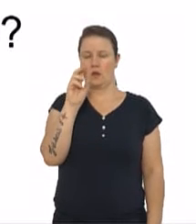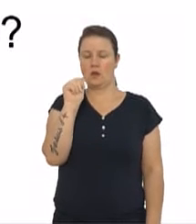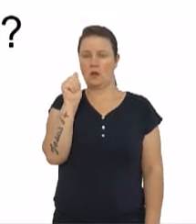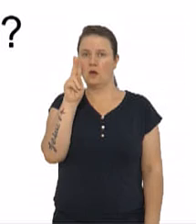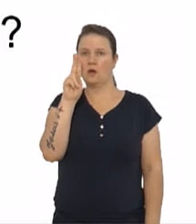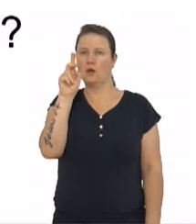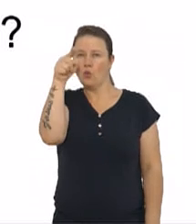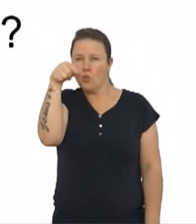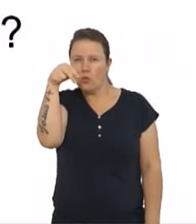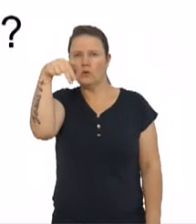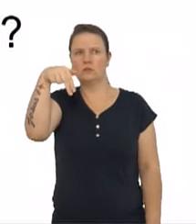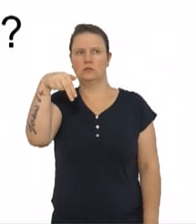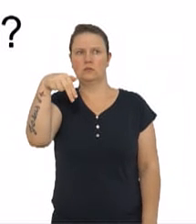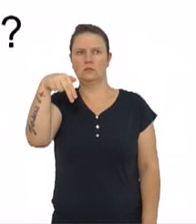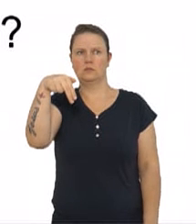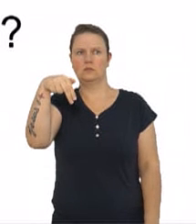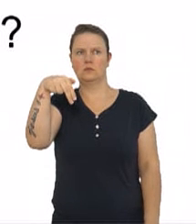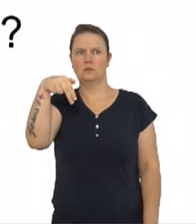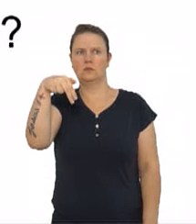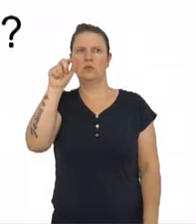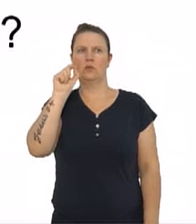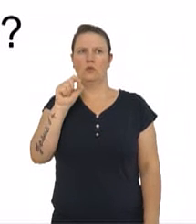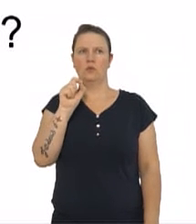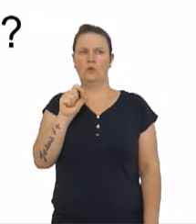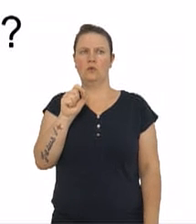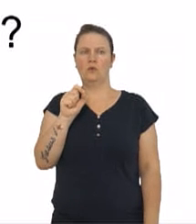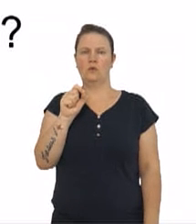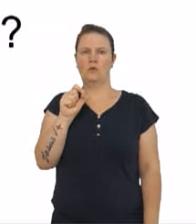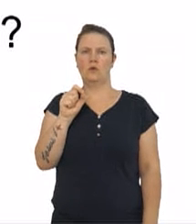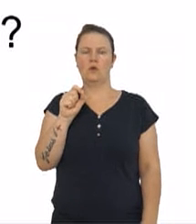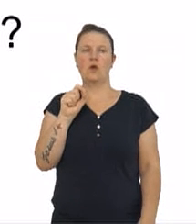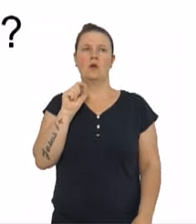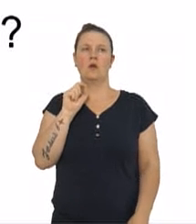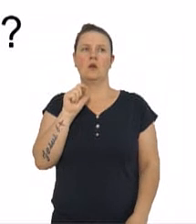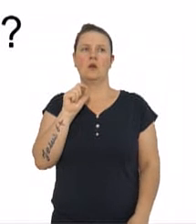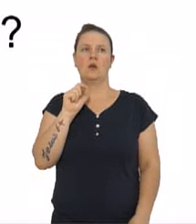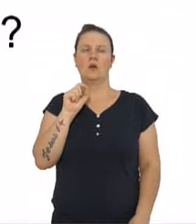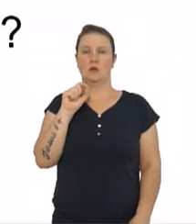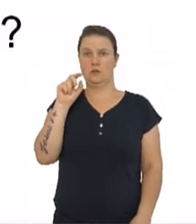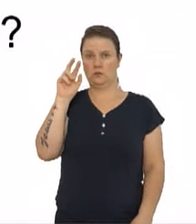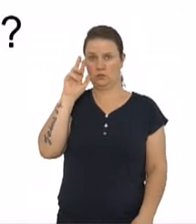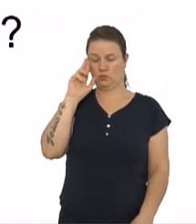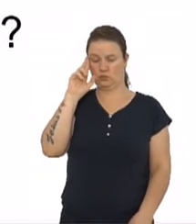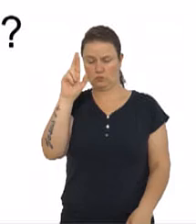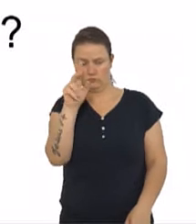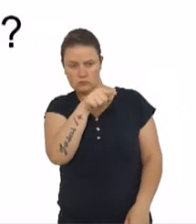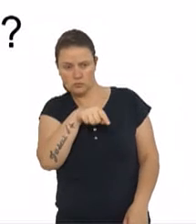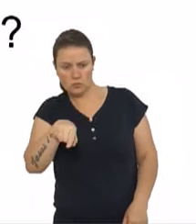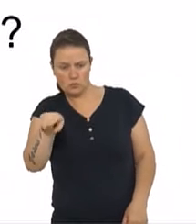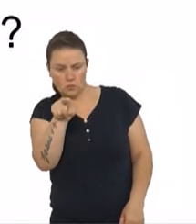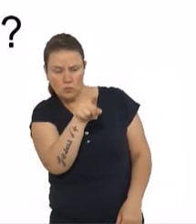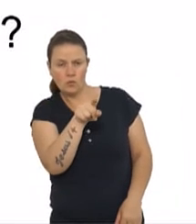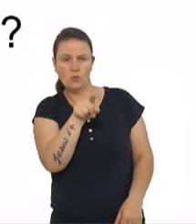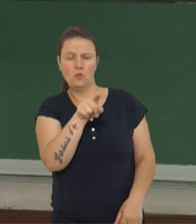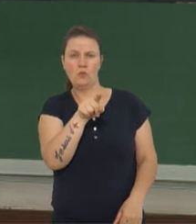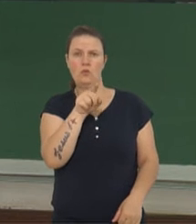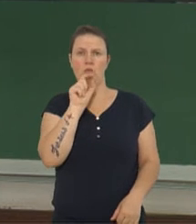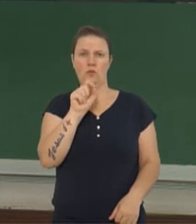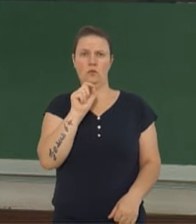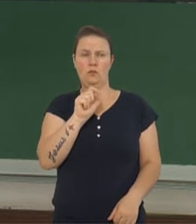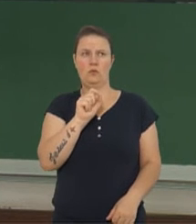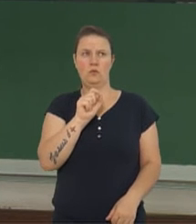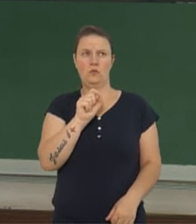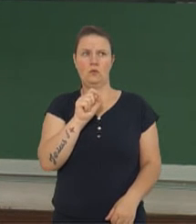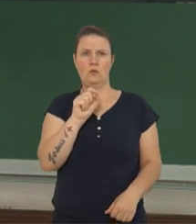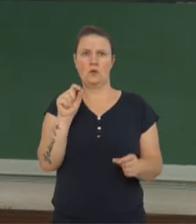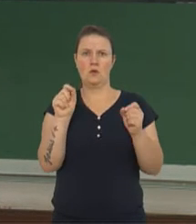alma. A um, hay fuego en tu alma. Olha a perguntinha que ela fez. Senhores de la RAE, quero hacerme um tatuaje.